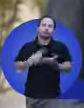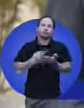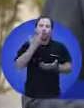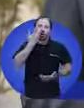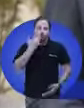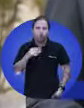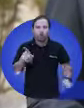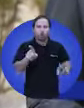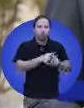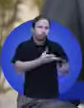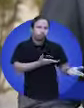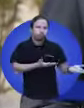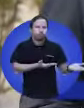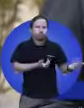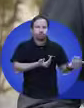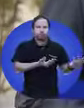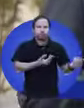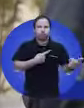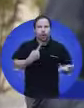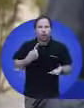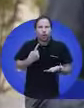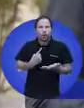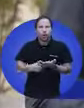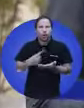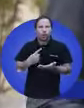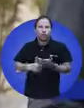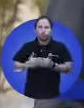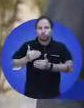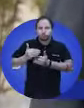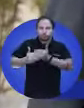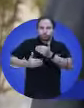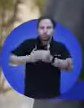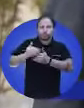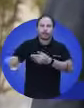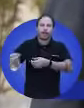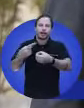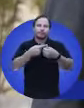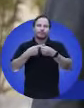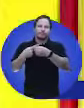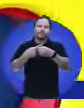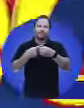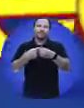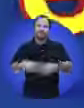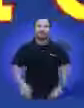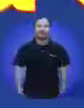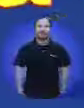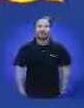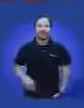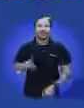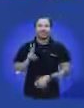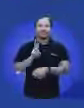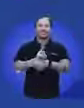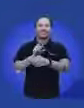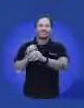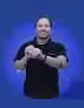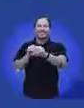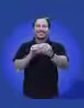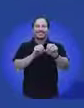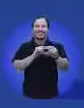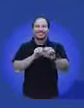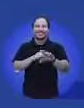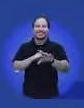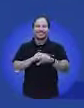dever com as nossas crianças e jovens e um compromisso para o desenvolvimento da cidade. Para cuidar